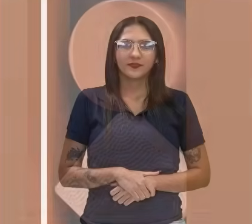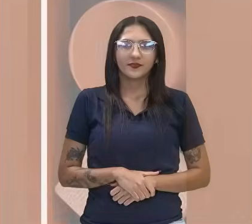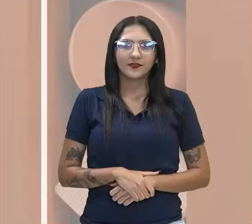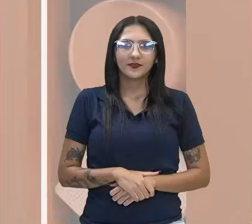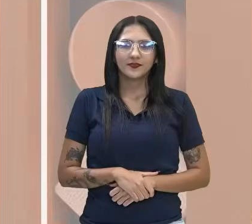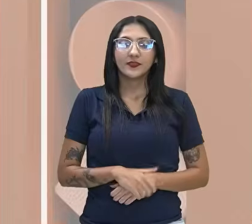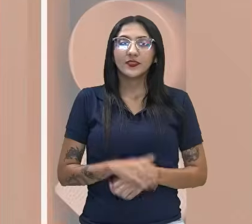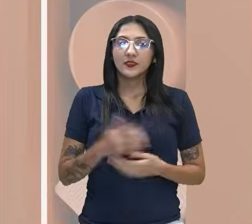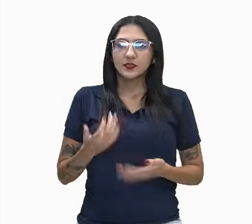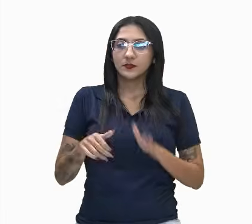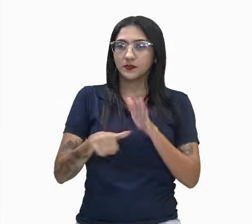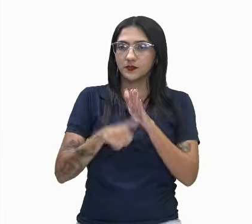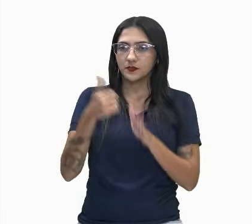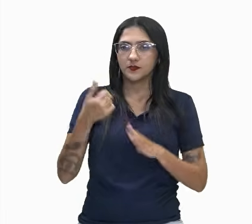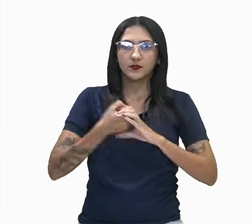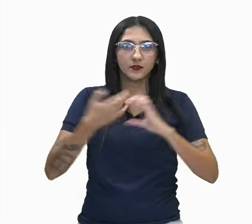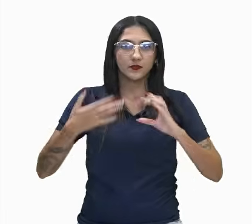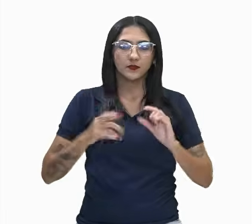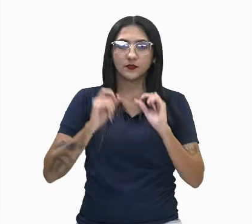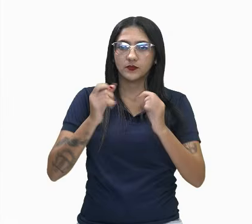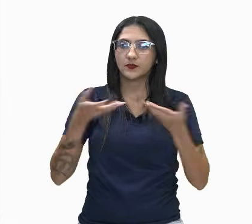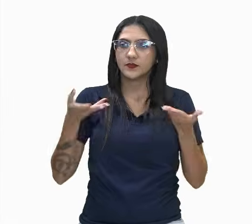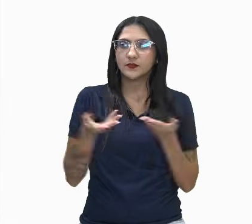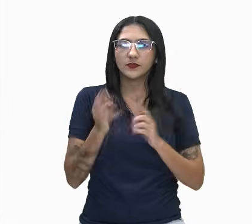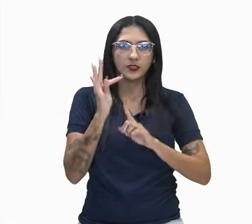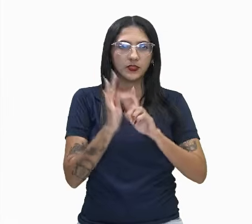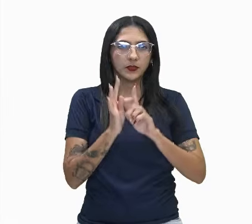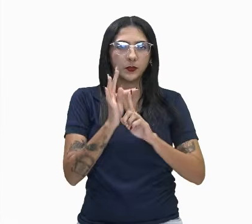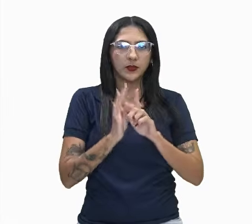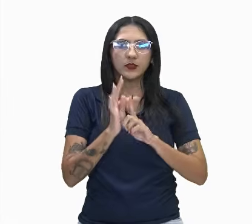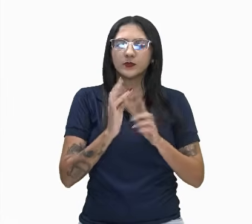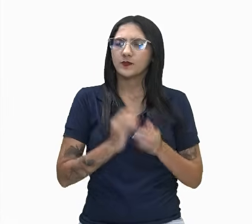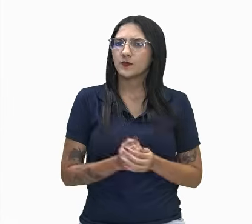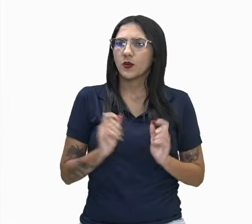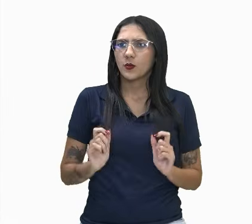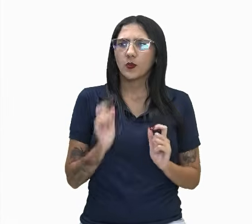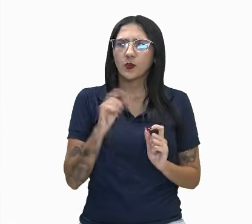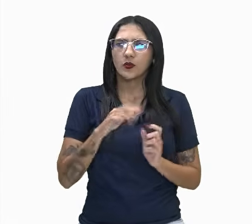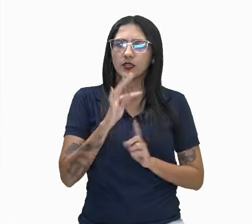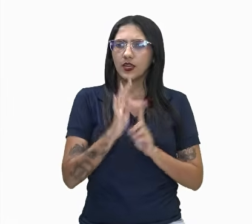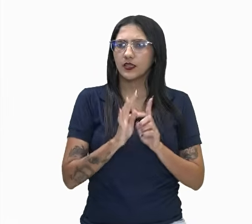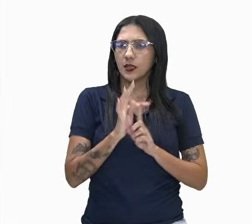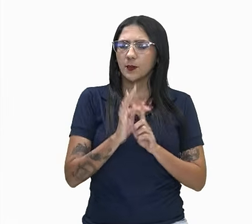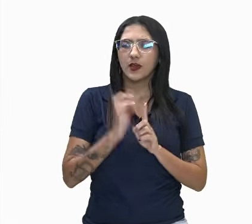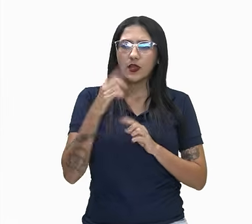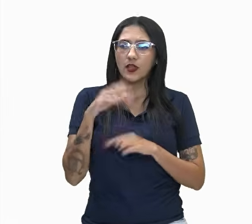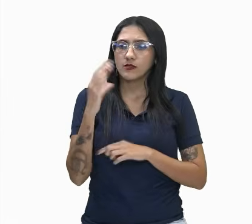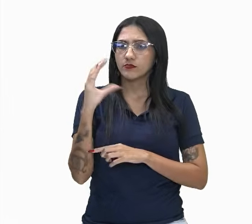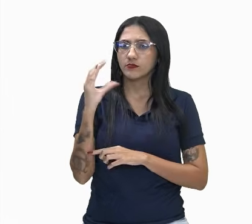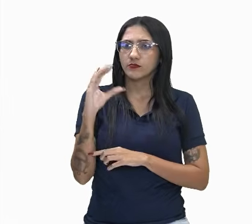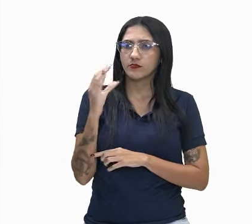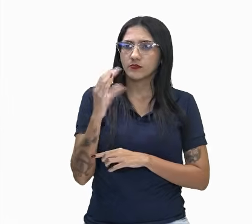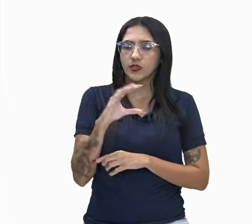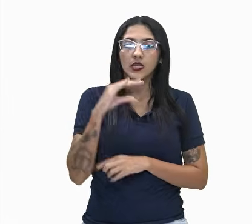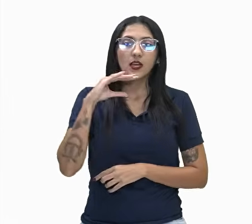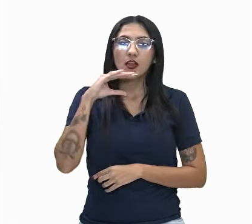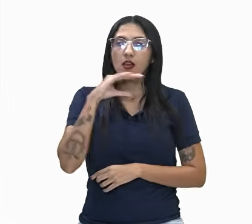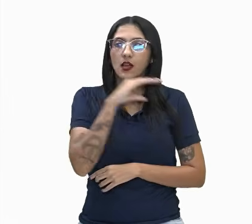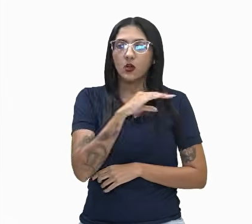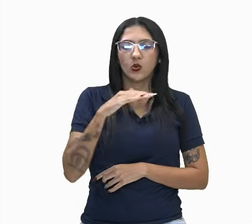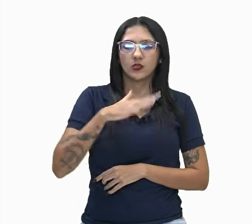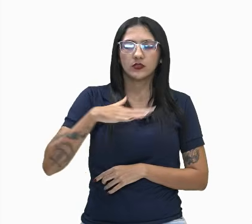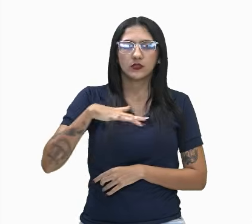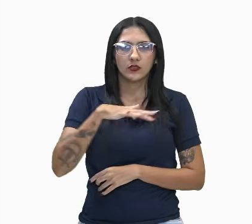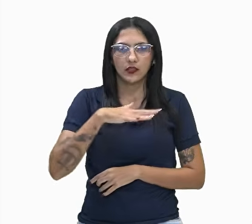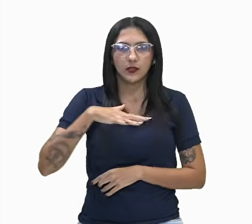a parte da temperatura, né? O que vai ser a temperatura? É o grau de calor atmosférico e